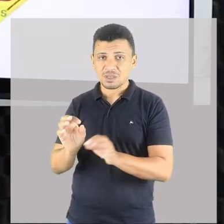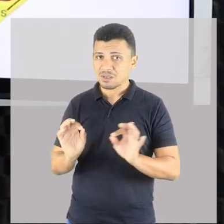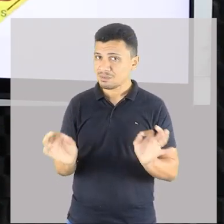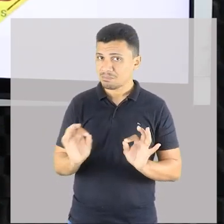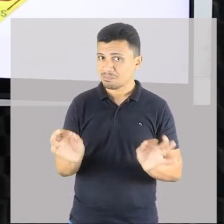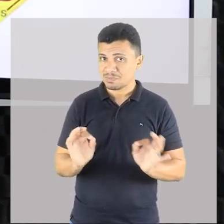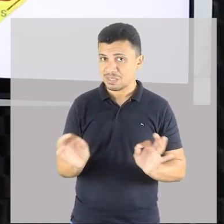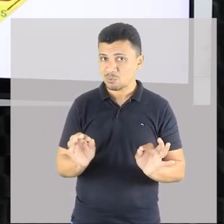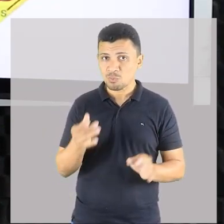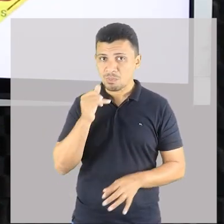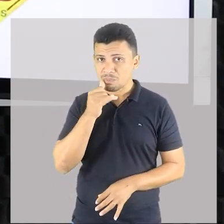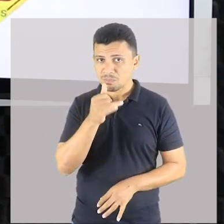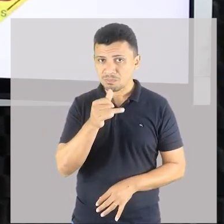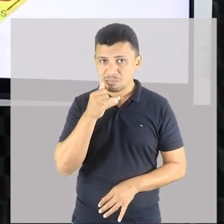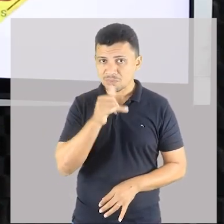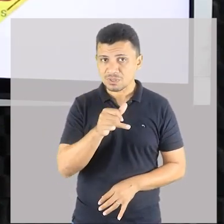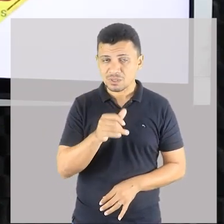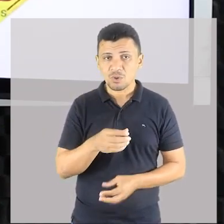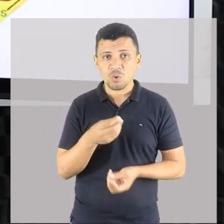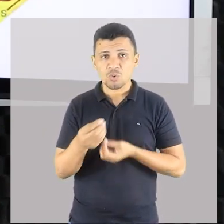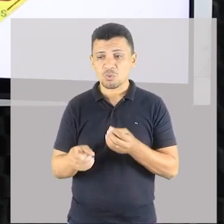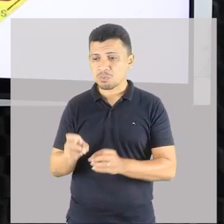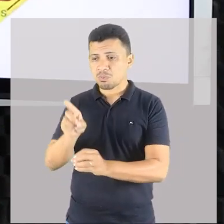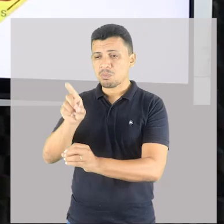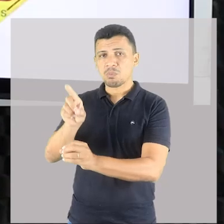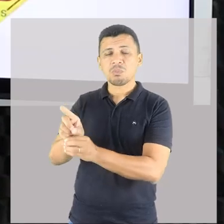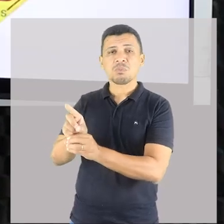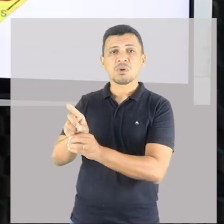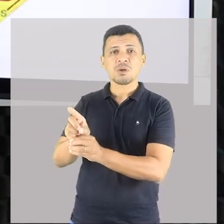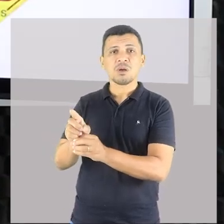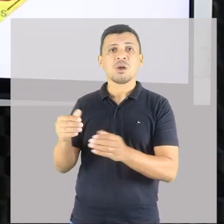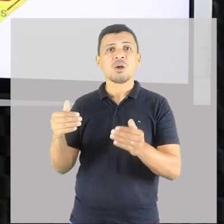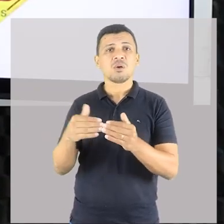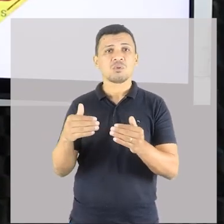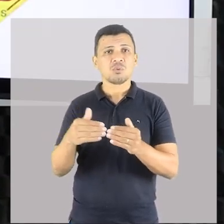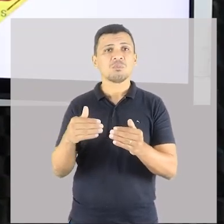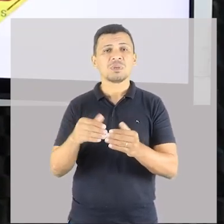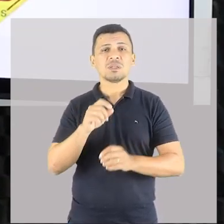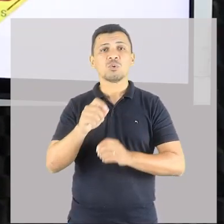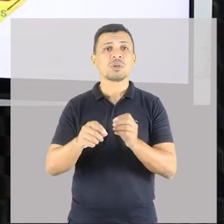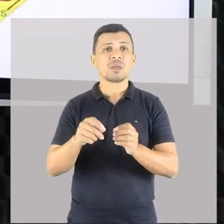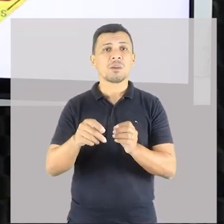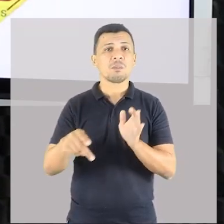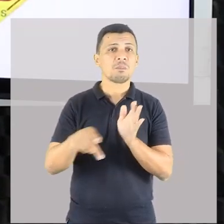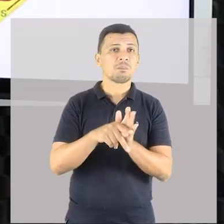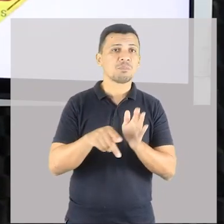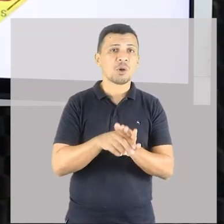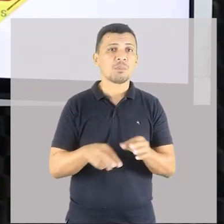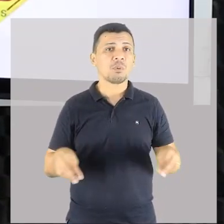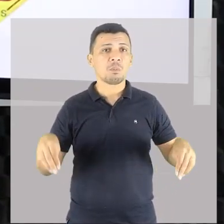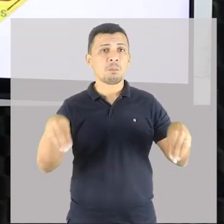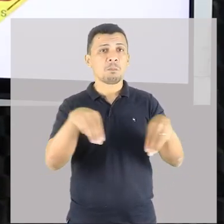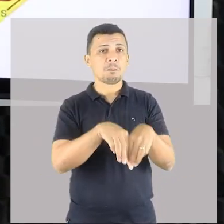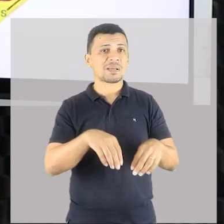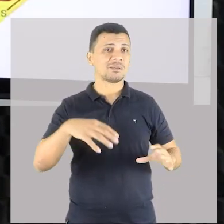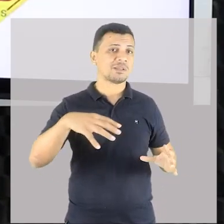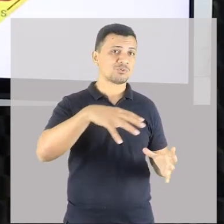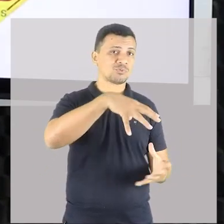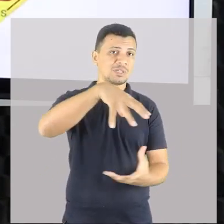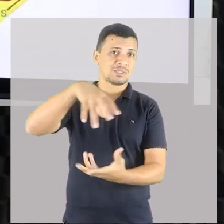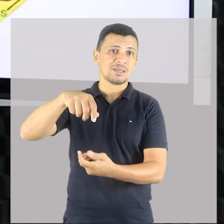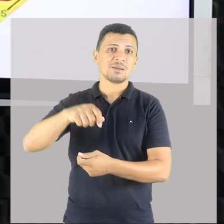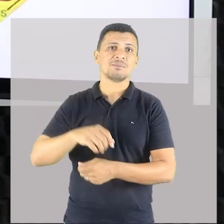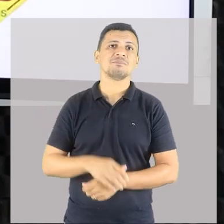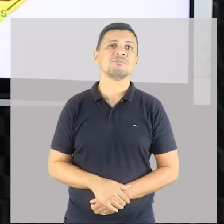elétrica, a bússola ela se orienta de acordo com o campo magnético terrestre. O nosso